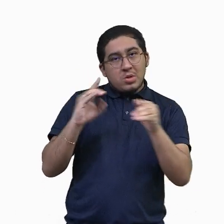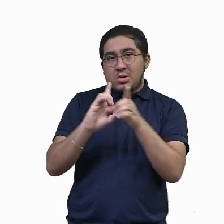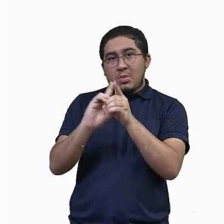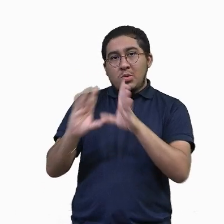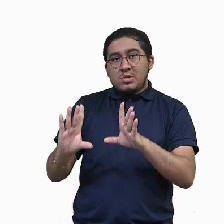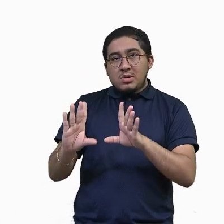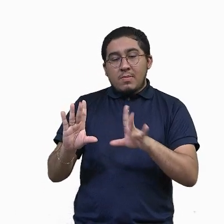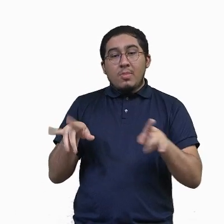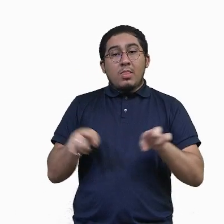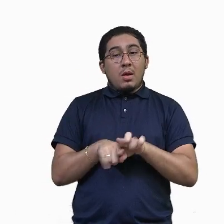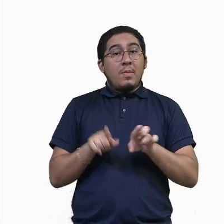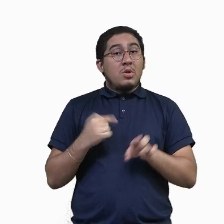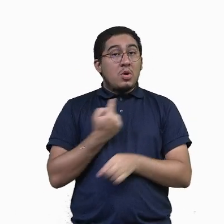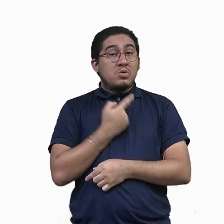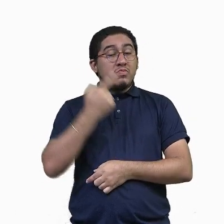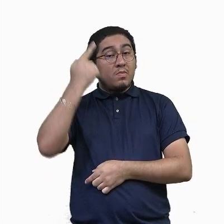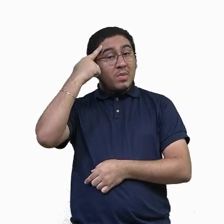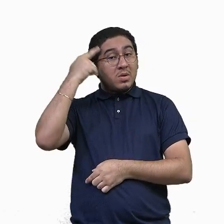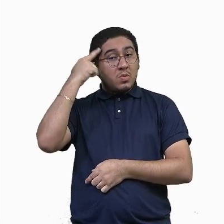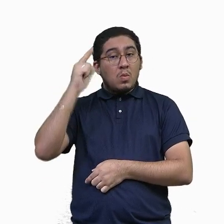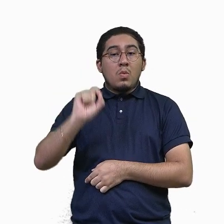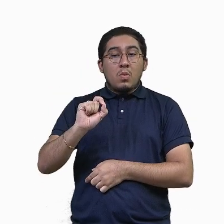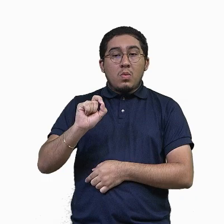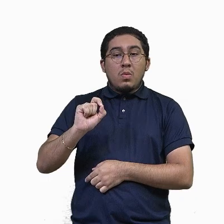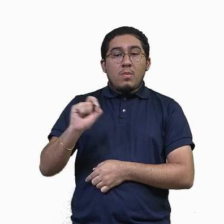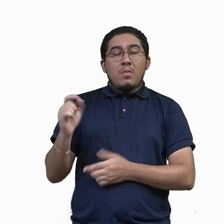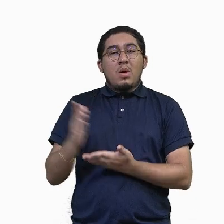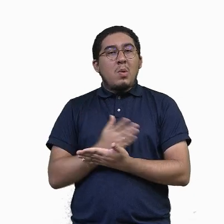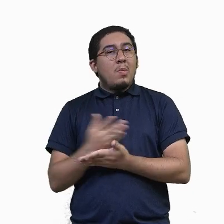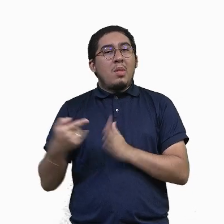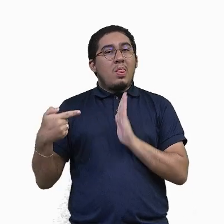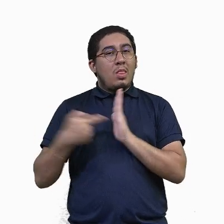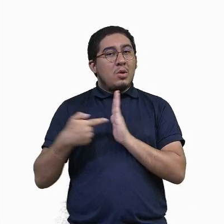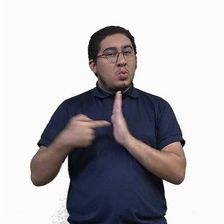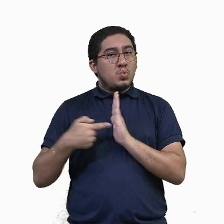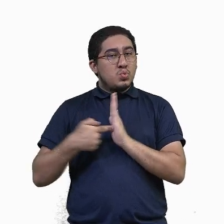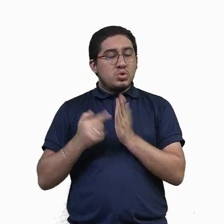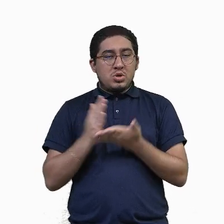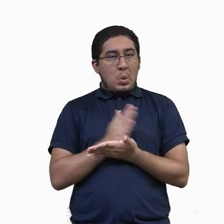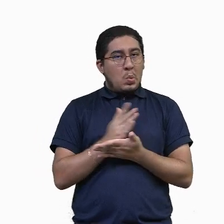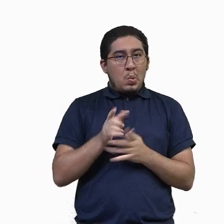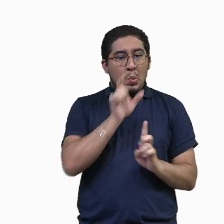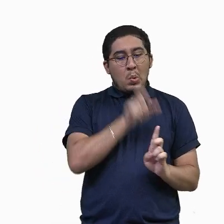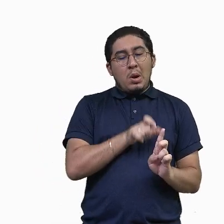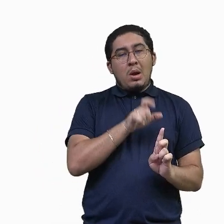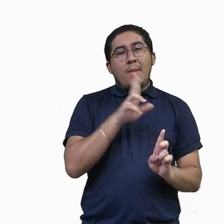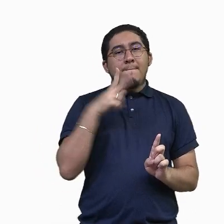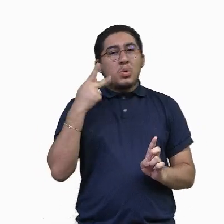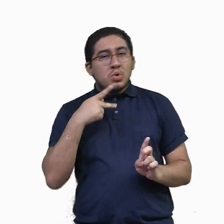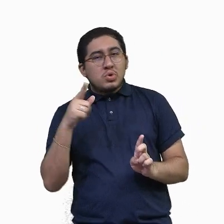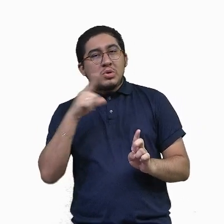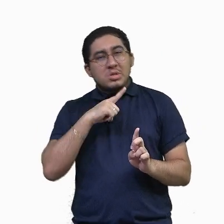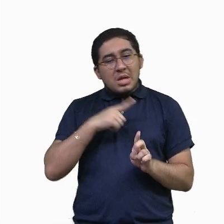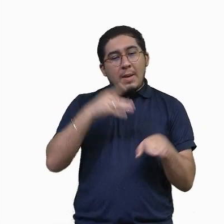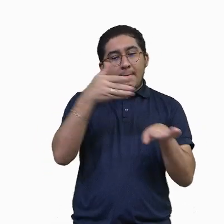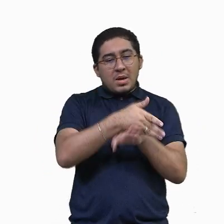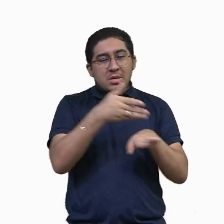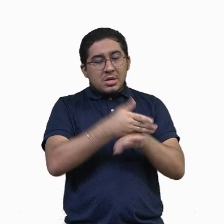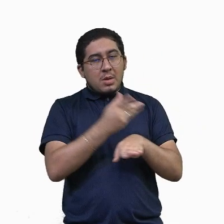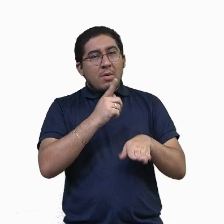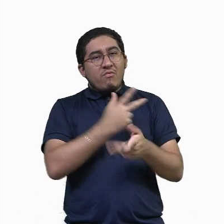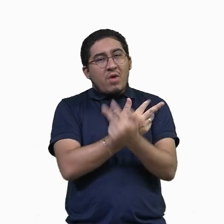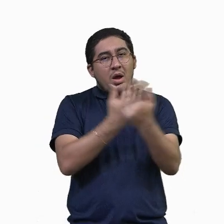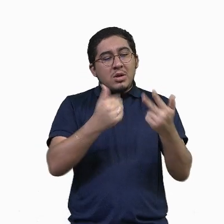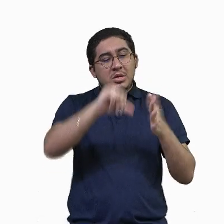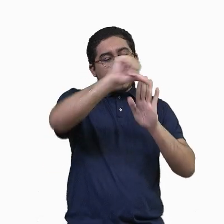vez em quando, né, a gente tem aí alguma denúncia de um político que estava envolvido num esquema de fraude, que